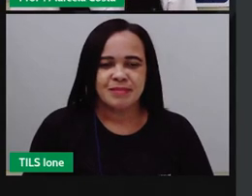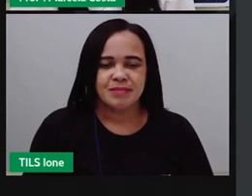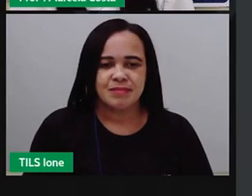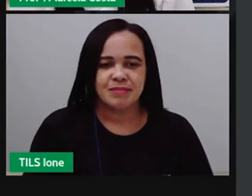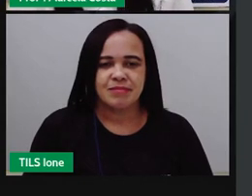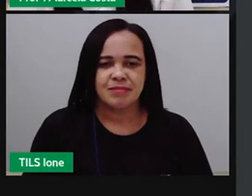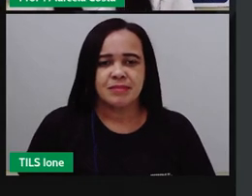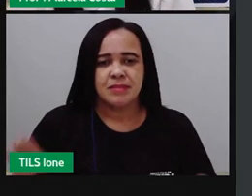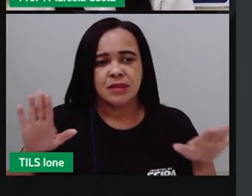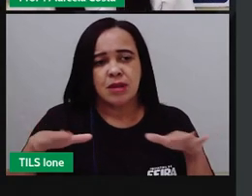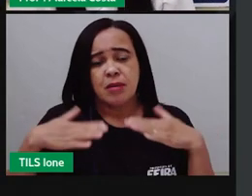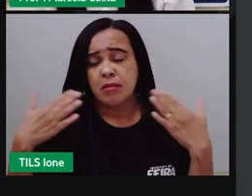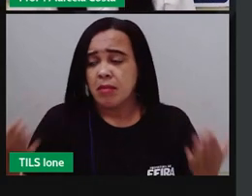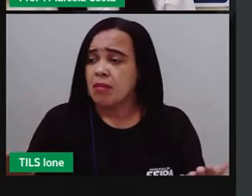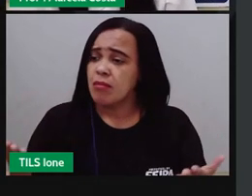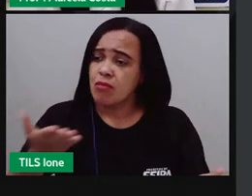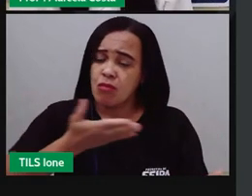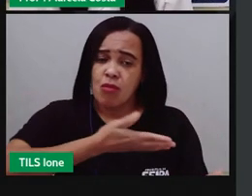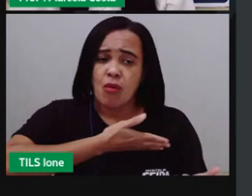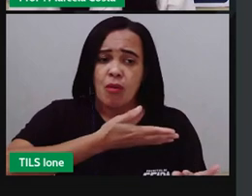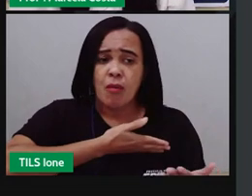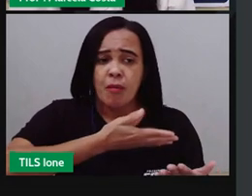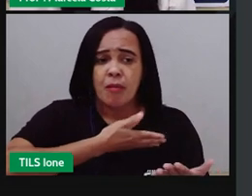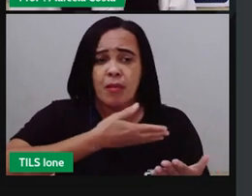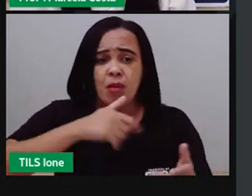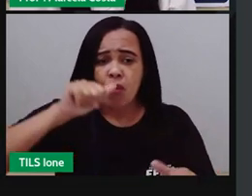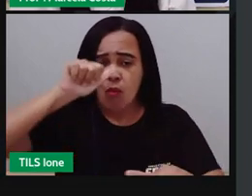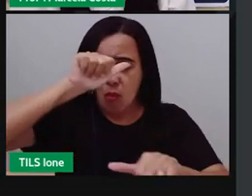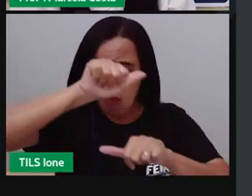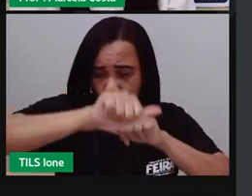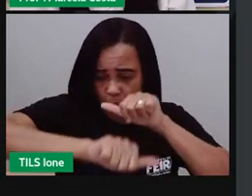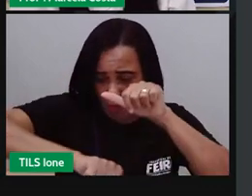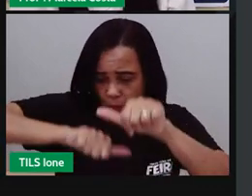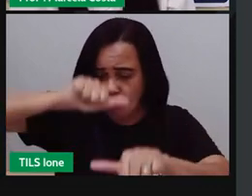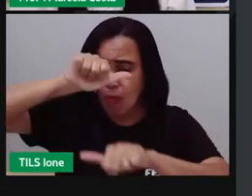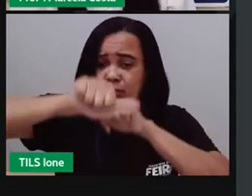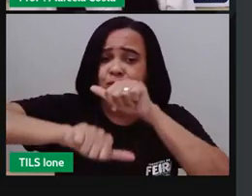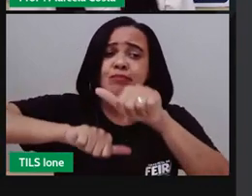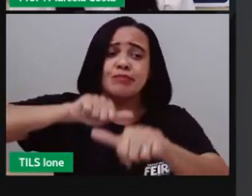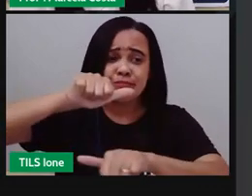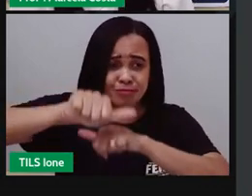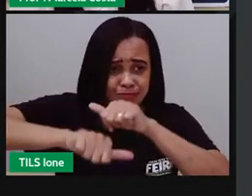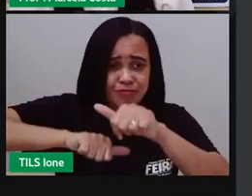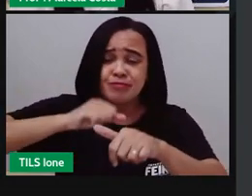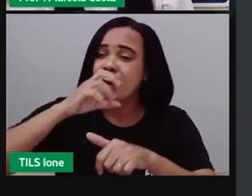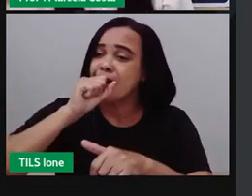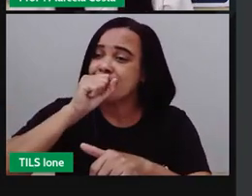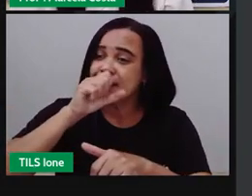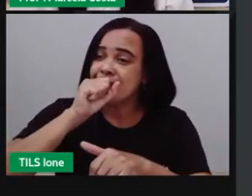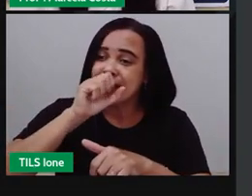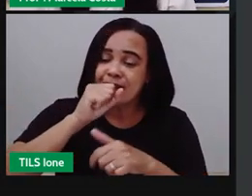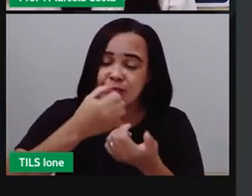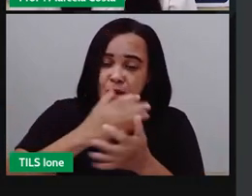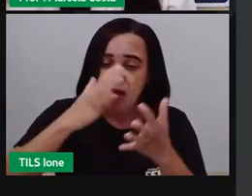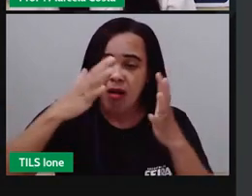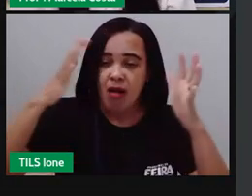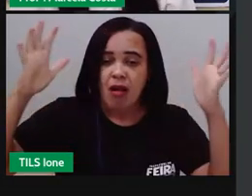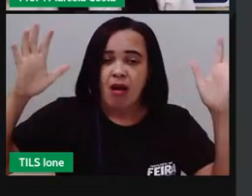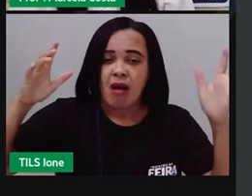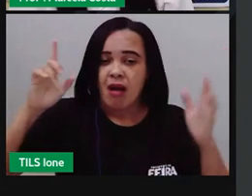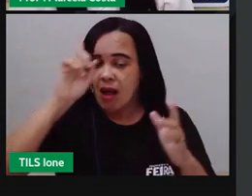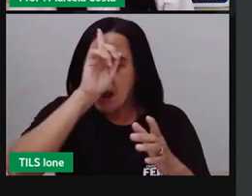Nosso amigo, bem depressa, resolveu mudar de cor. Ficou logo alaranjado. Louro,